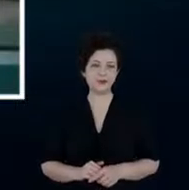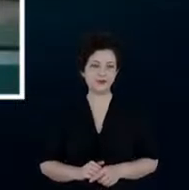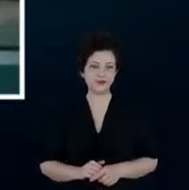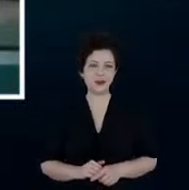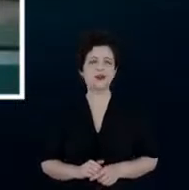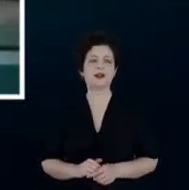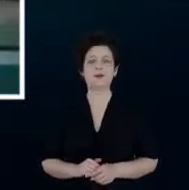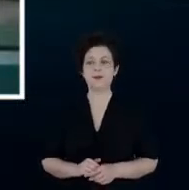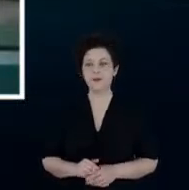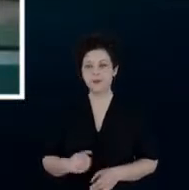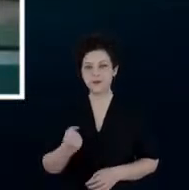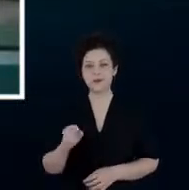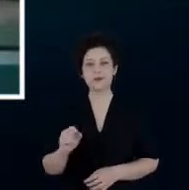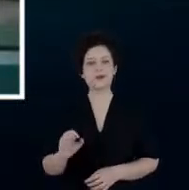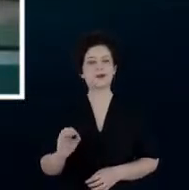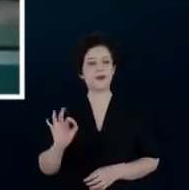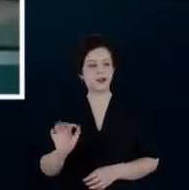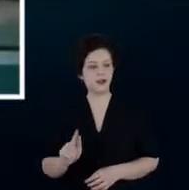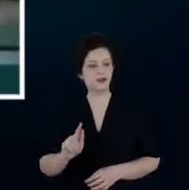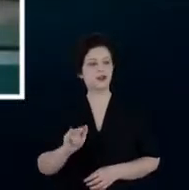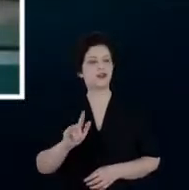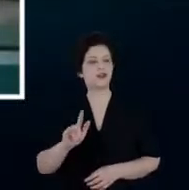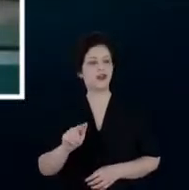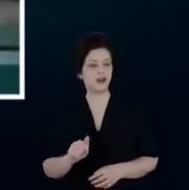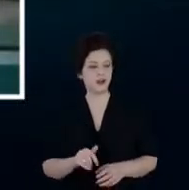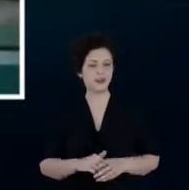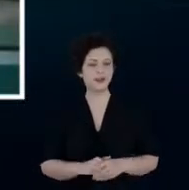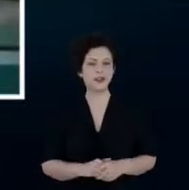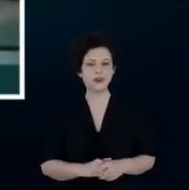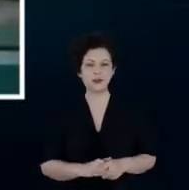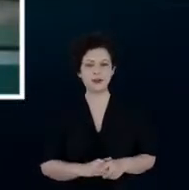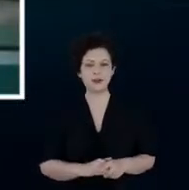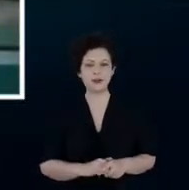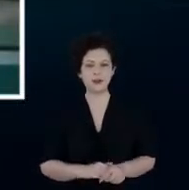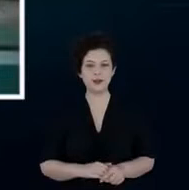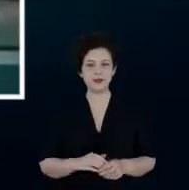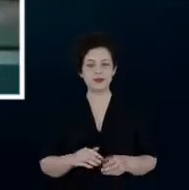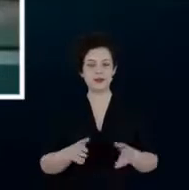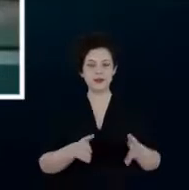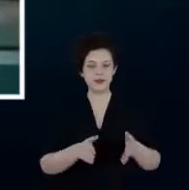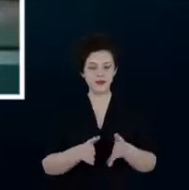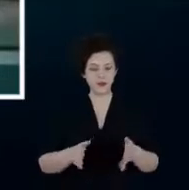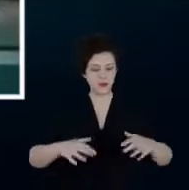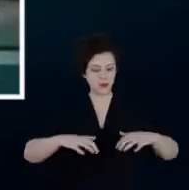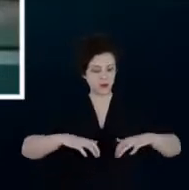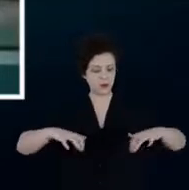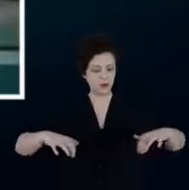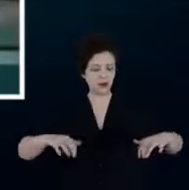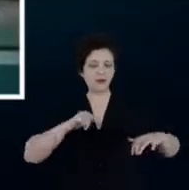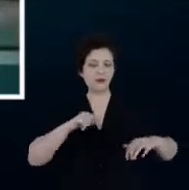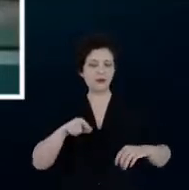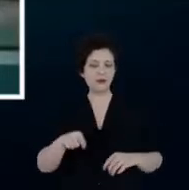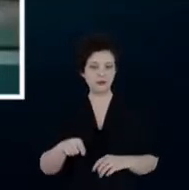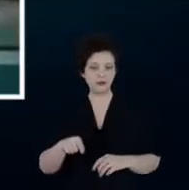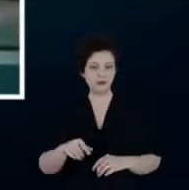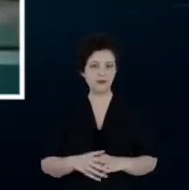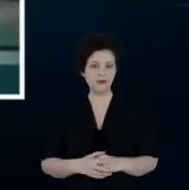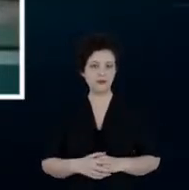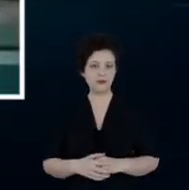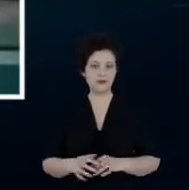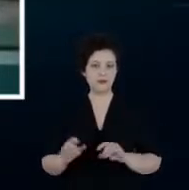180 gigawatts de armazenamento bombeado, mas